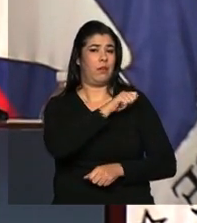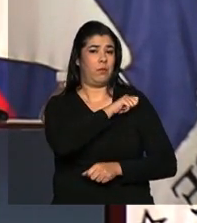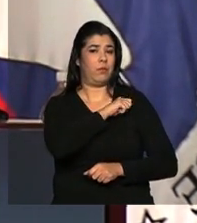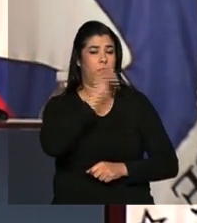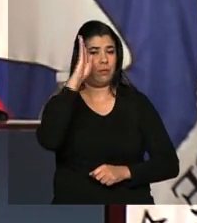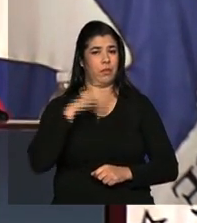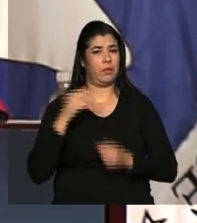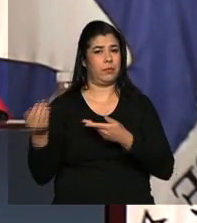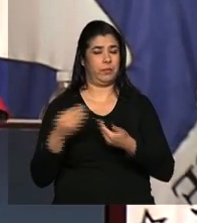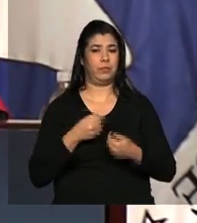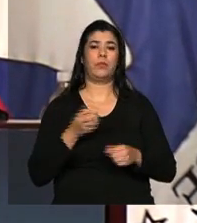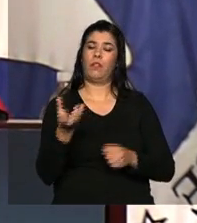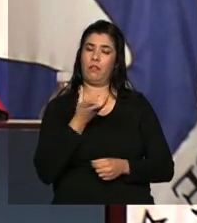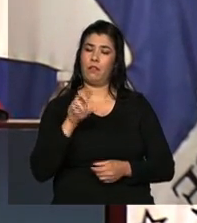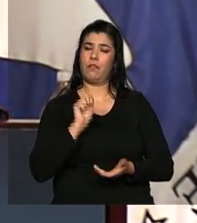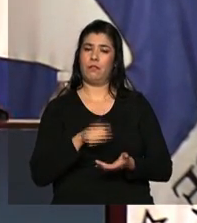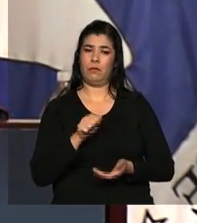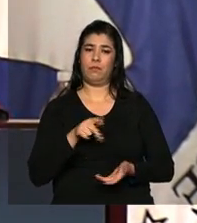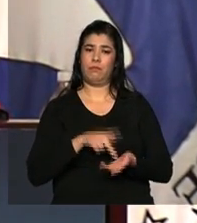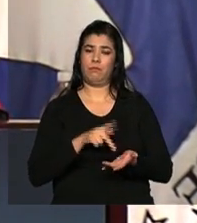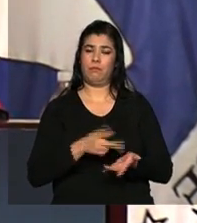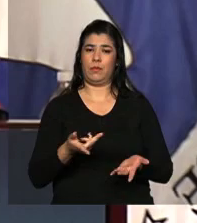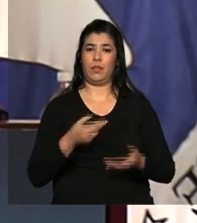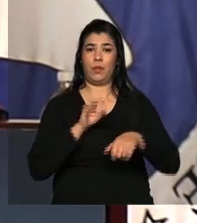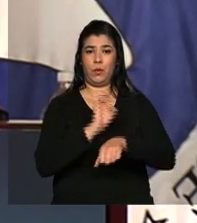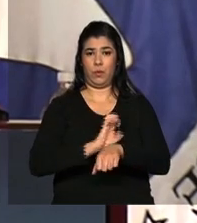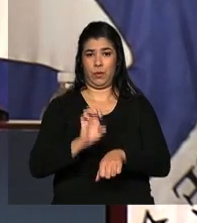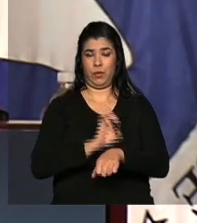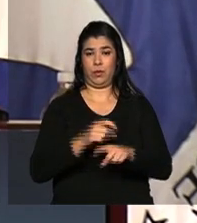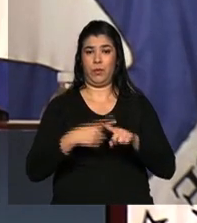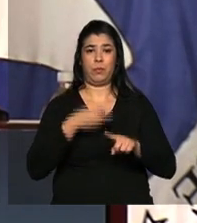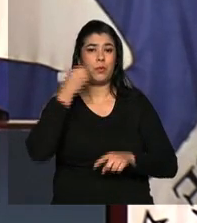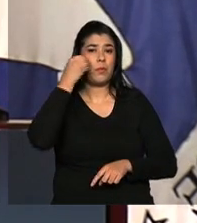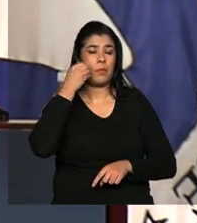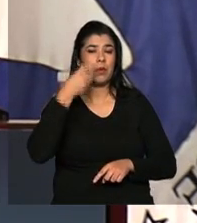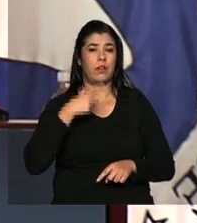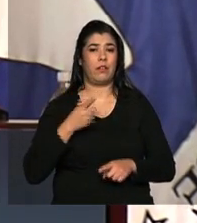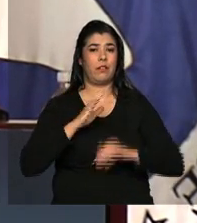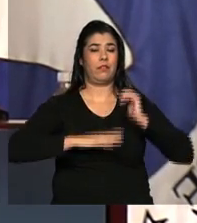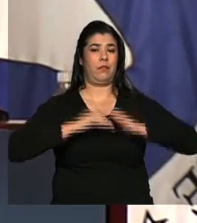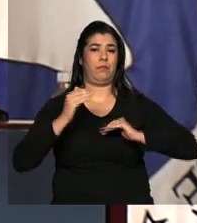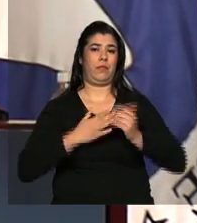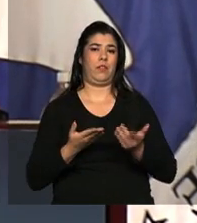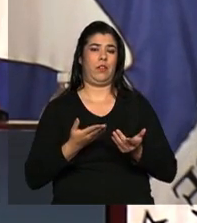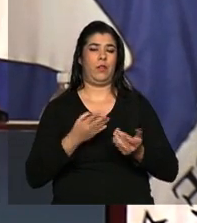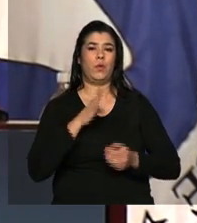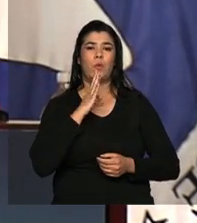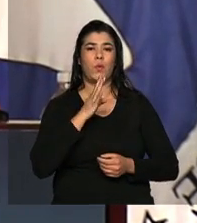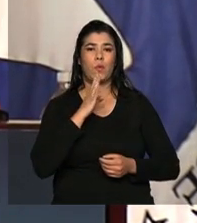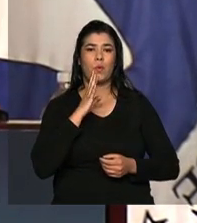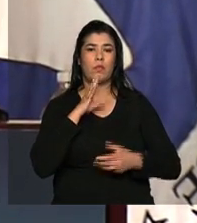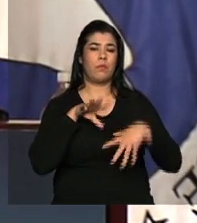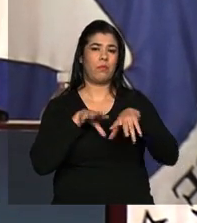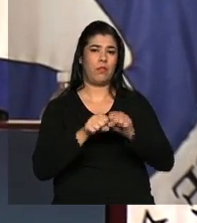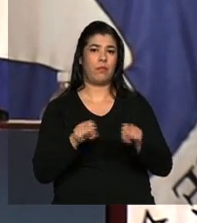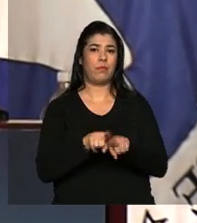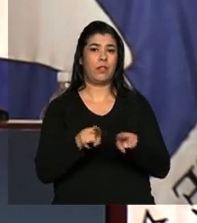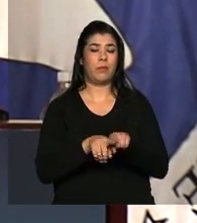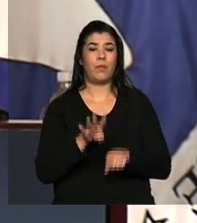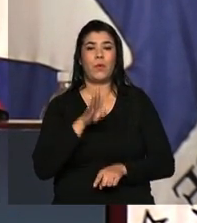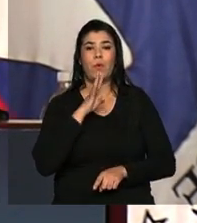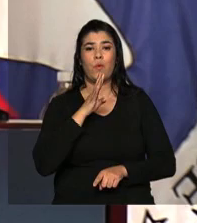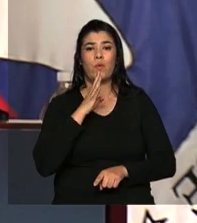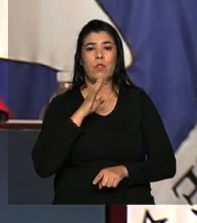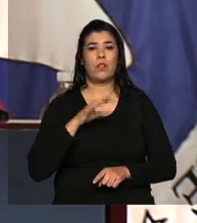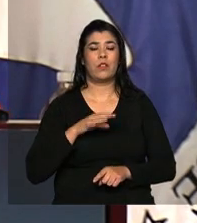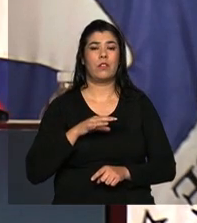para garantir não apenas o conhecimento acadêmico, mas o conhecimento do mundo real, do mundo